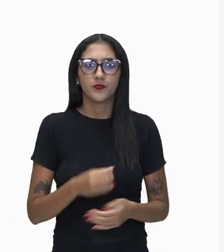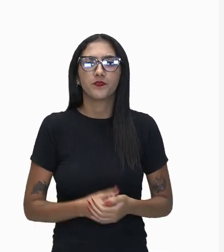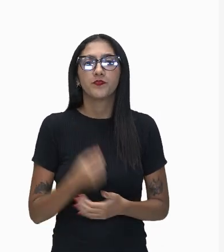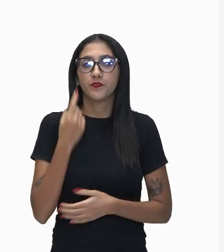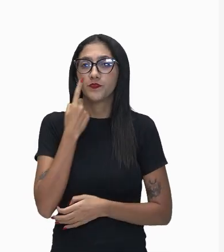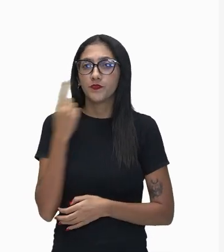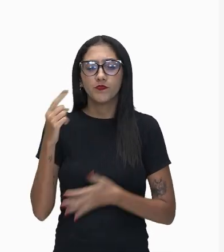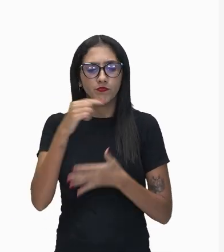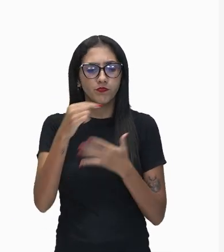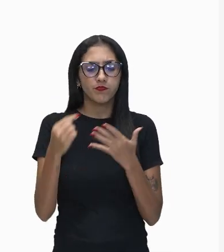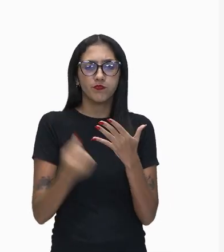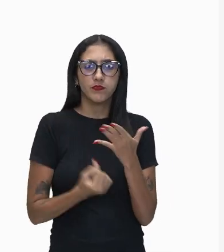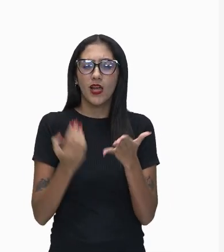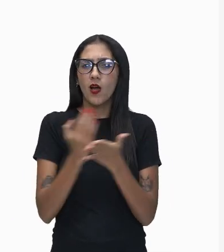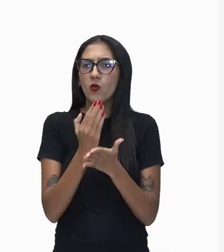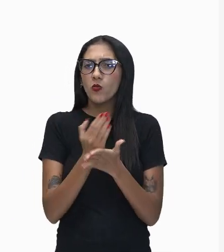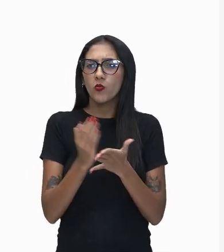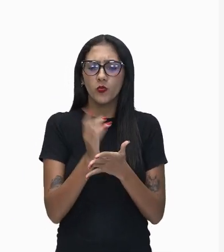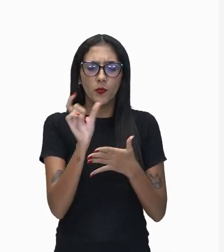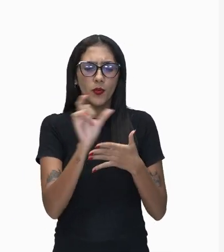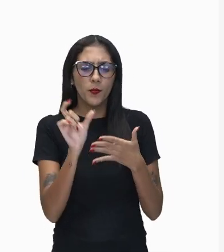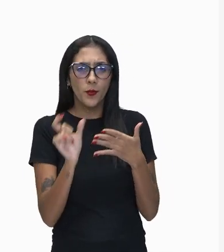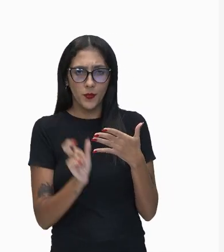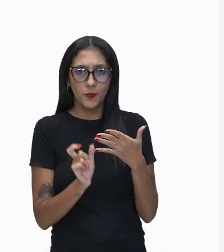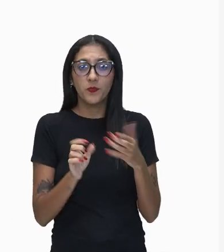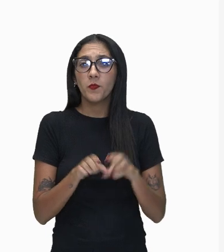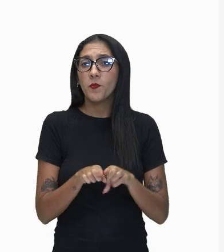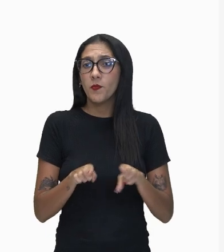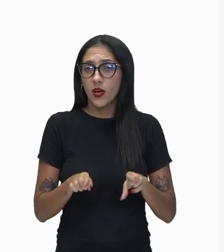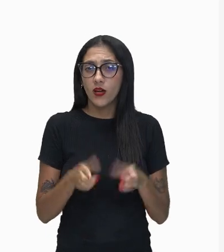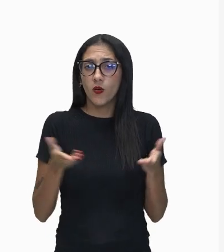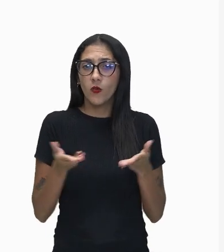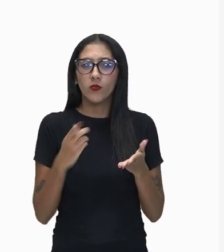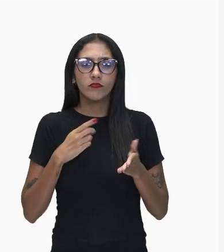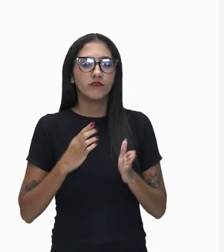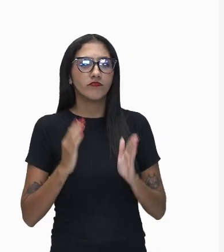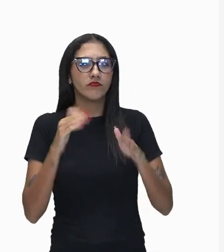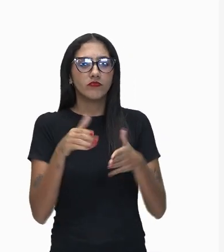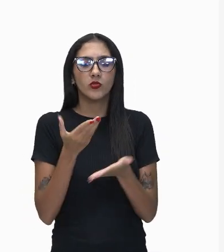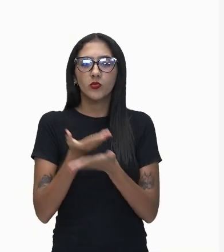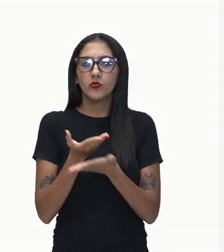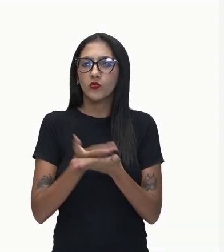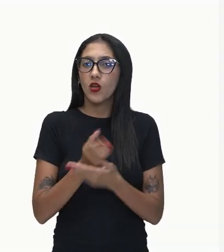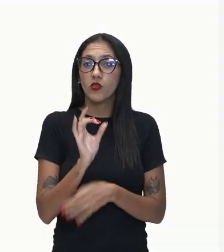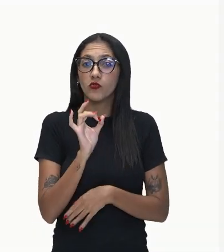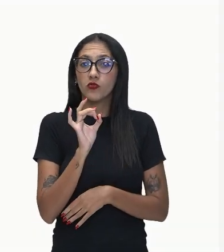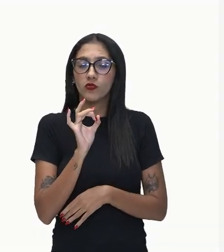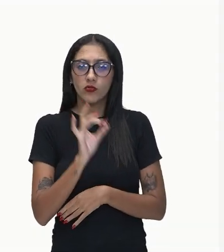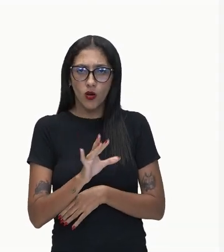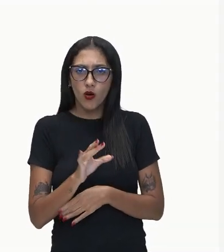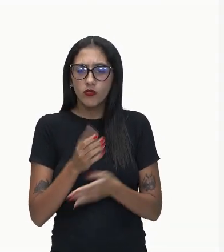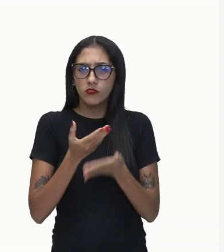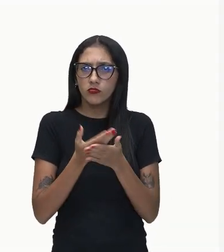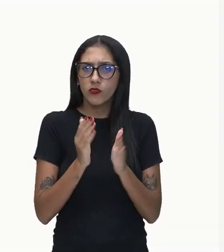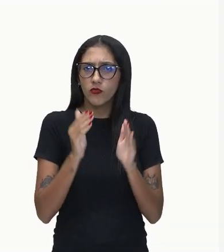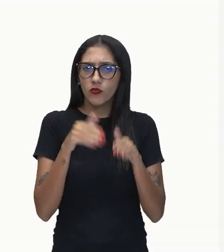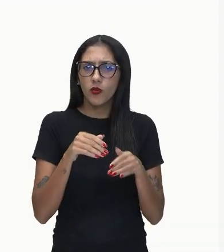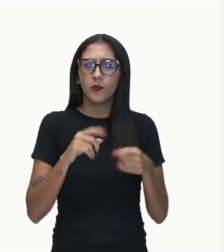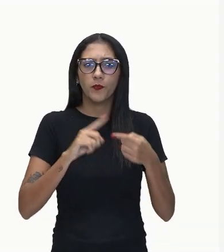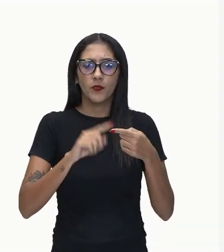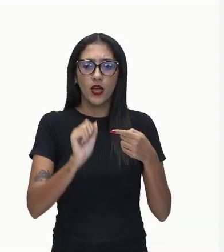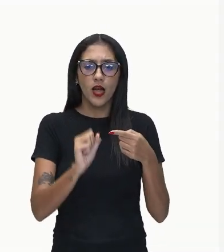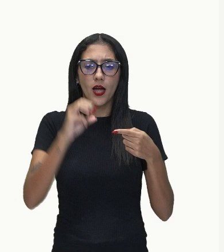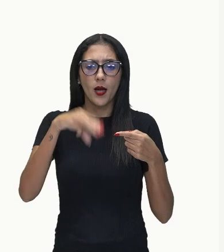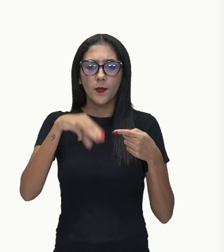funções nitrogenadas. Só que nós vamos estudar aqui, nesta aula, as